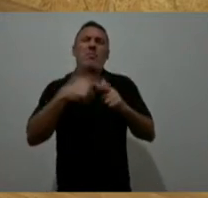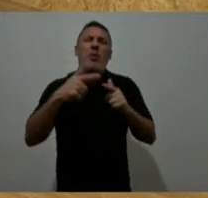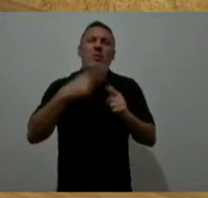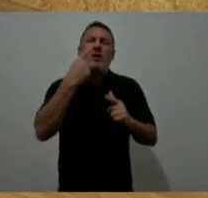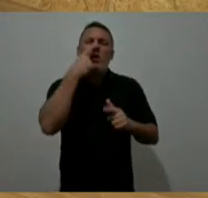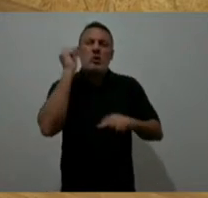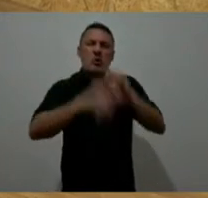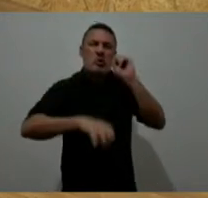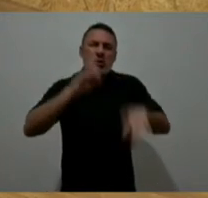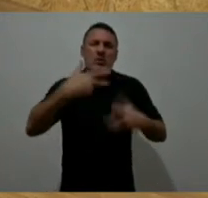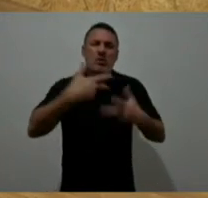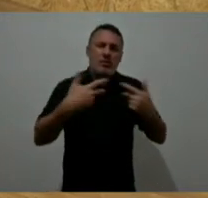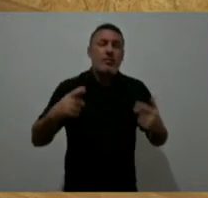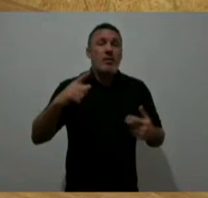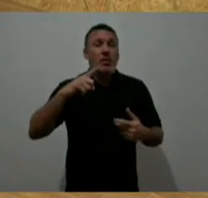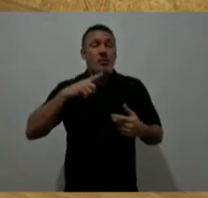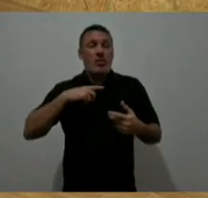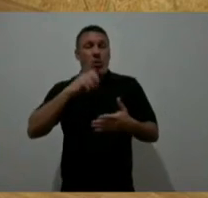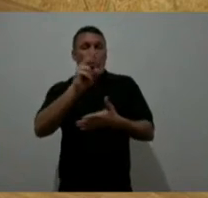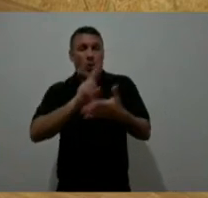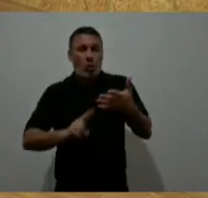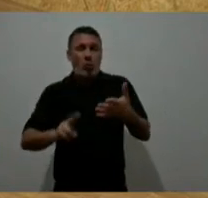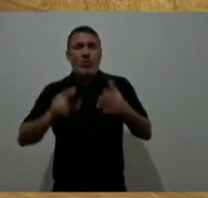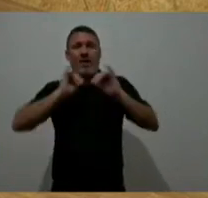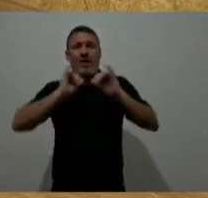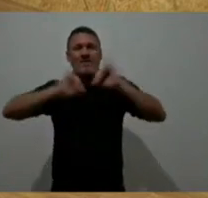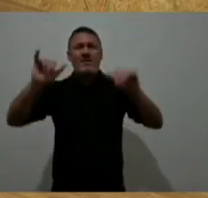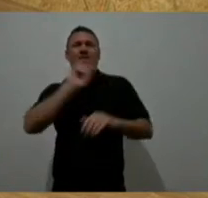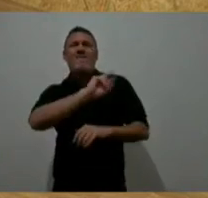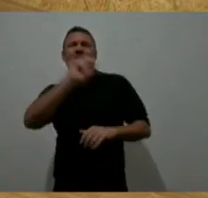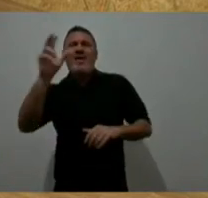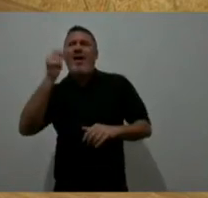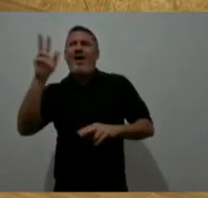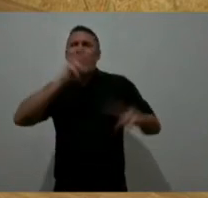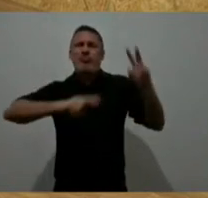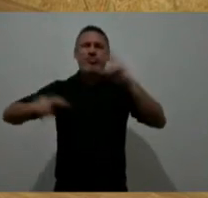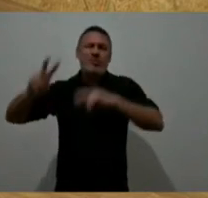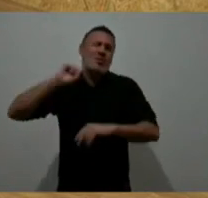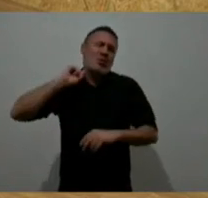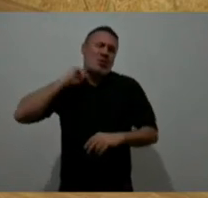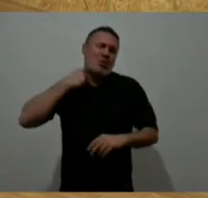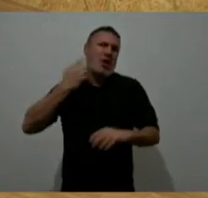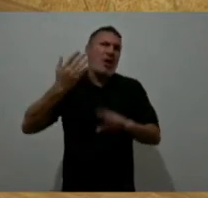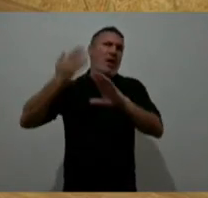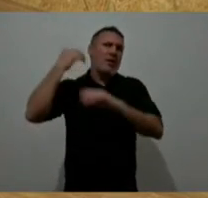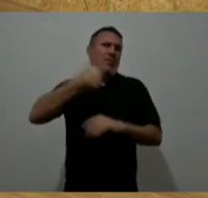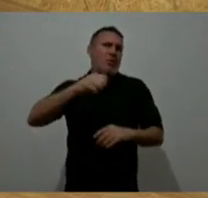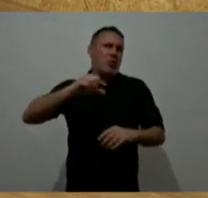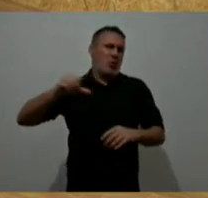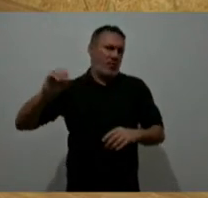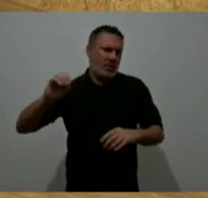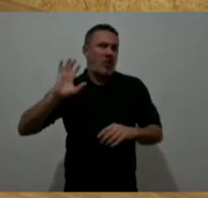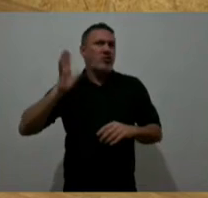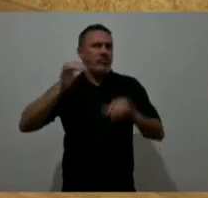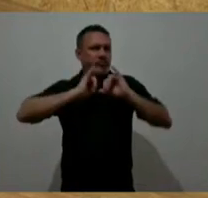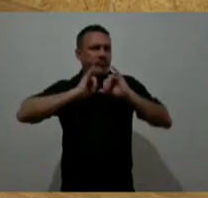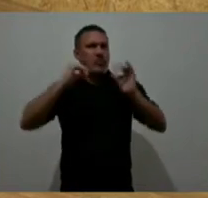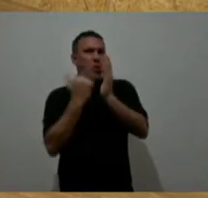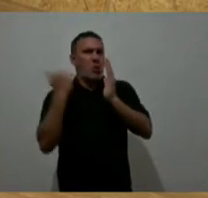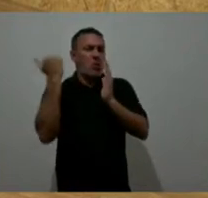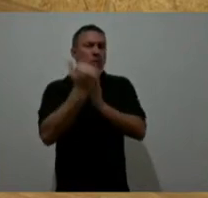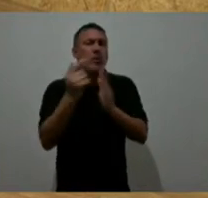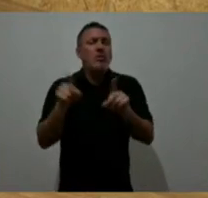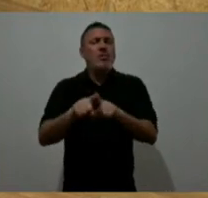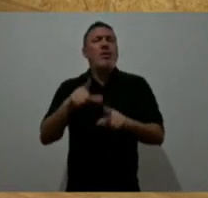as emissões de CO2 aumentaram mais de 50% desde a década de 90. Tem um dado da OMS que estima que 90%